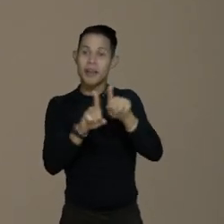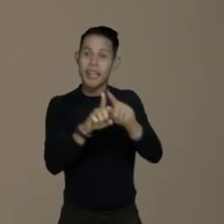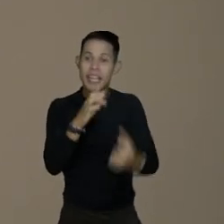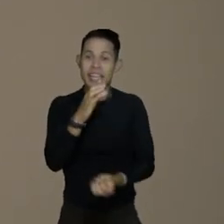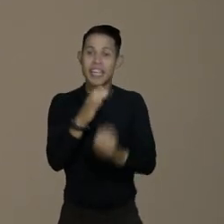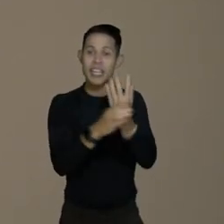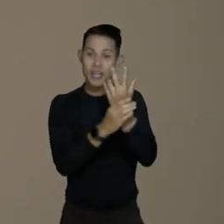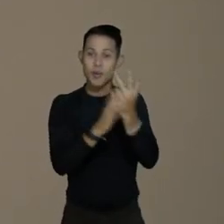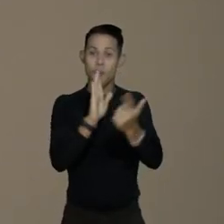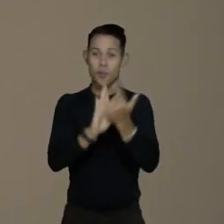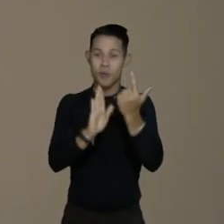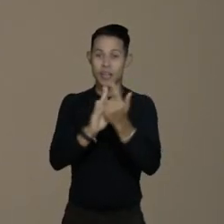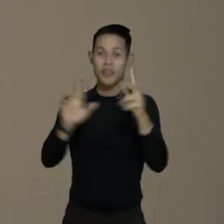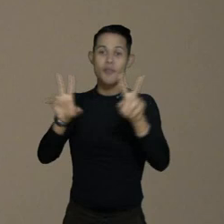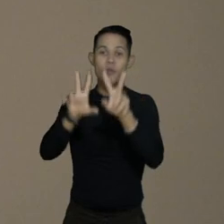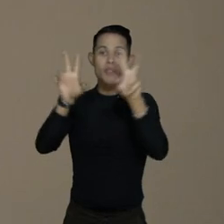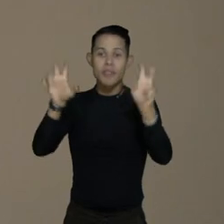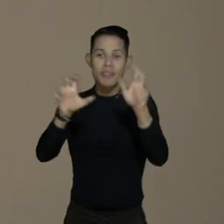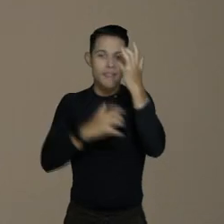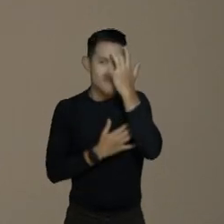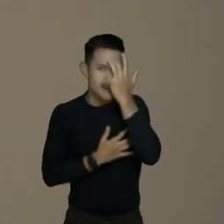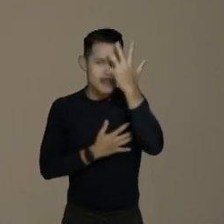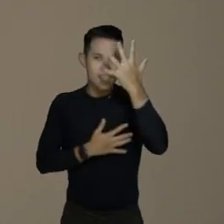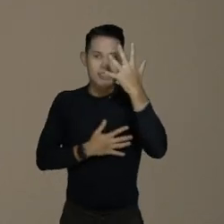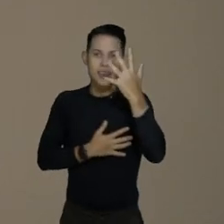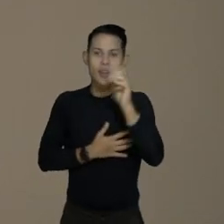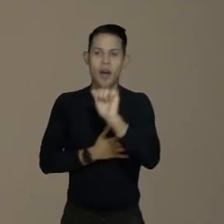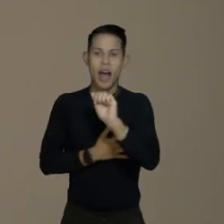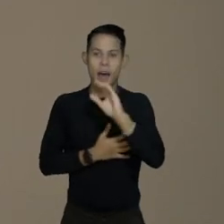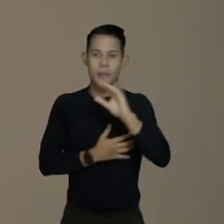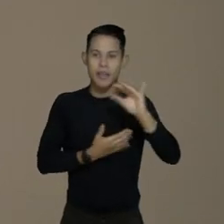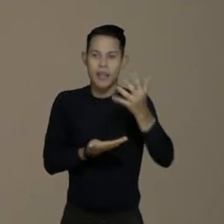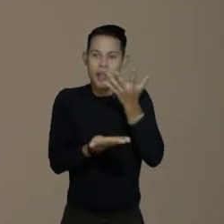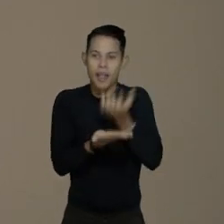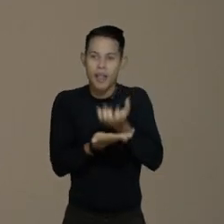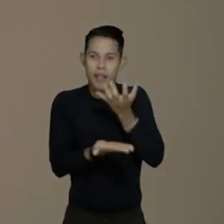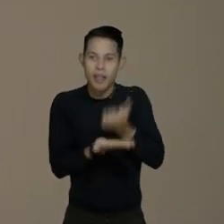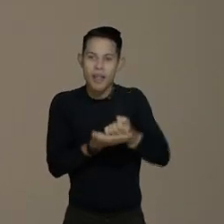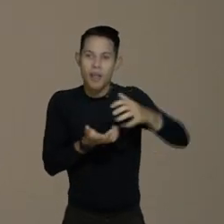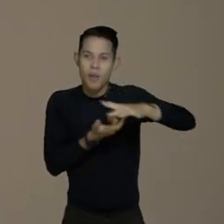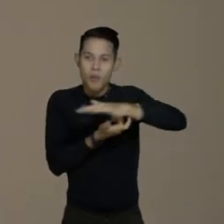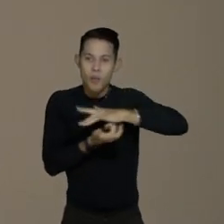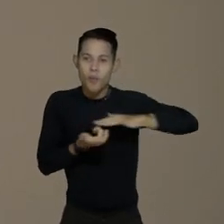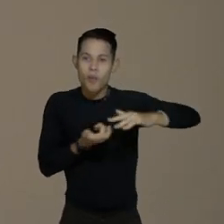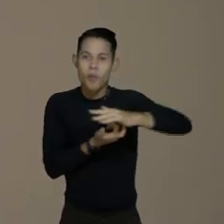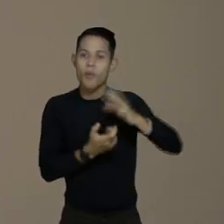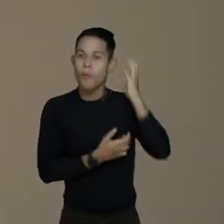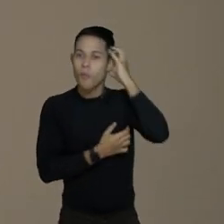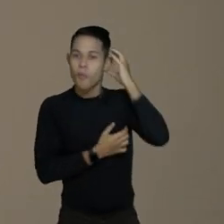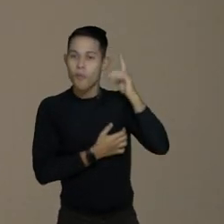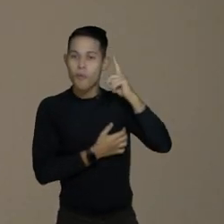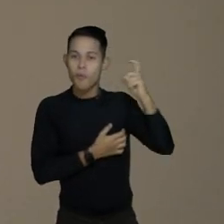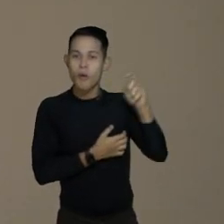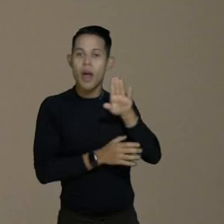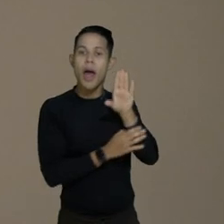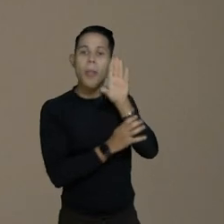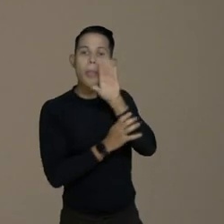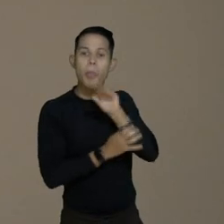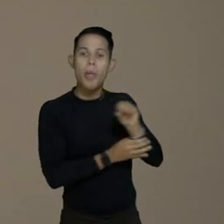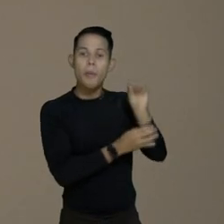alfabe alfabetização multissetorial fônica e articulatória com urria Maria estav